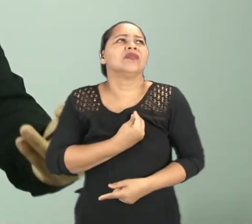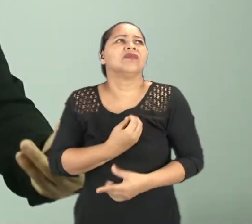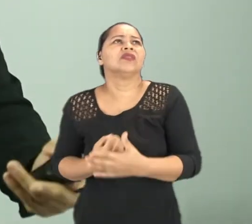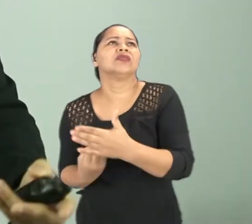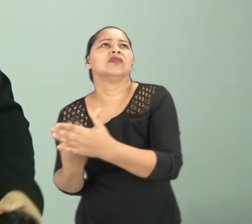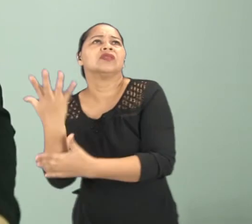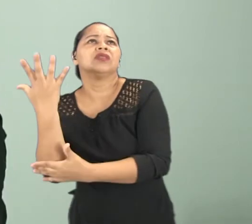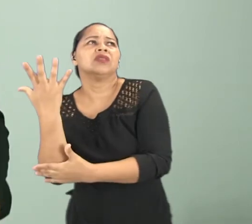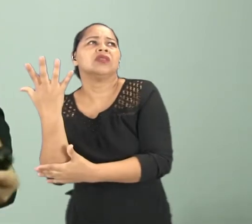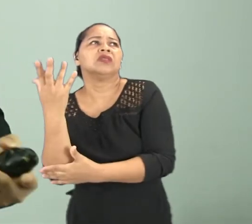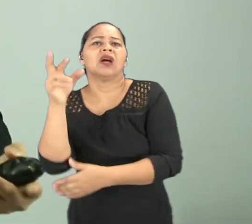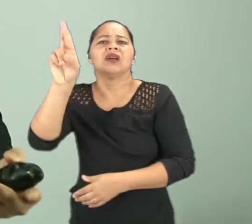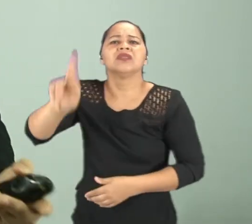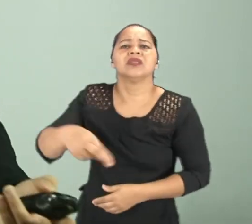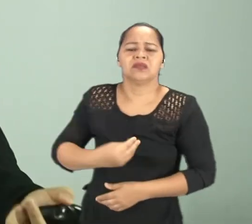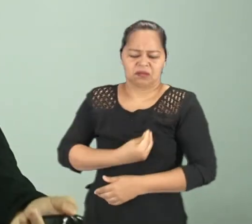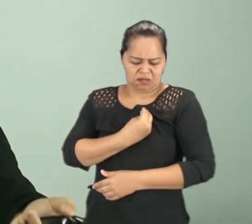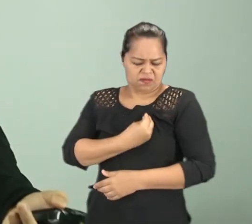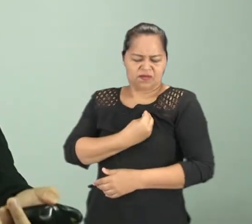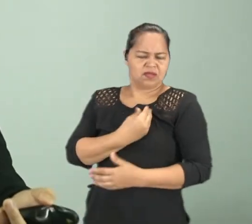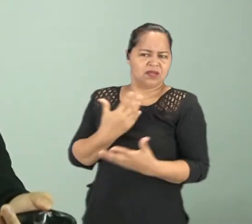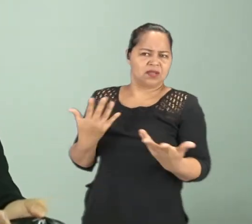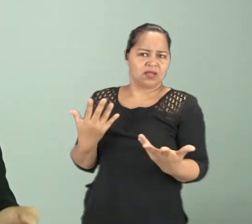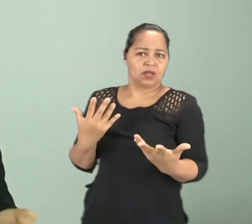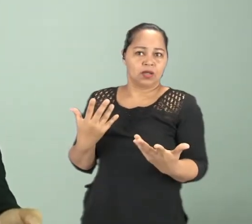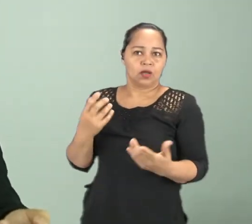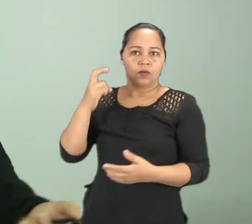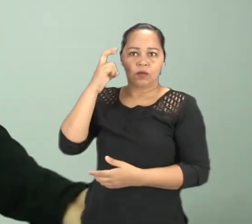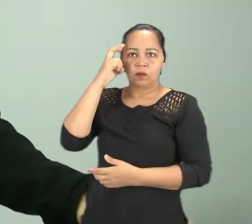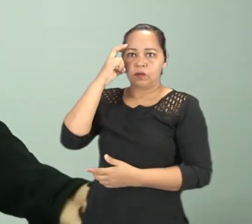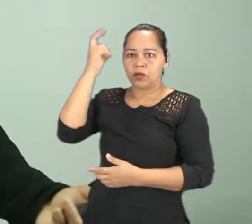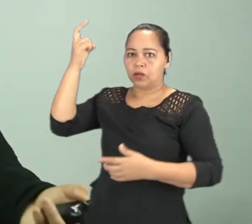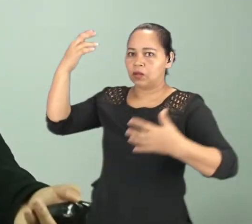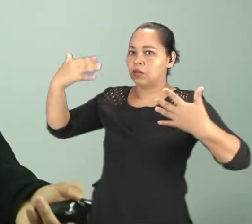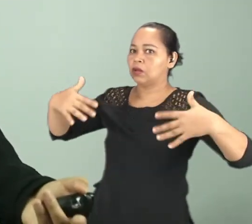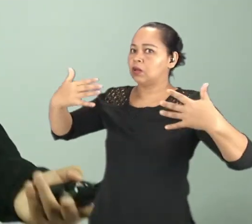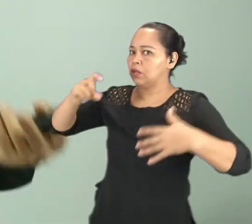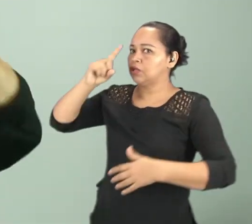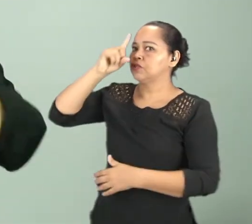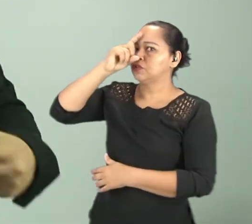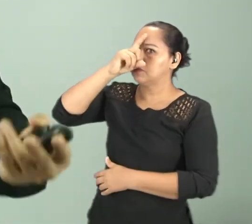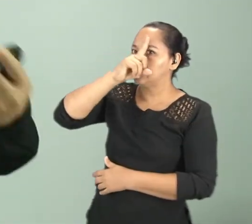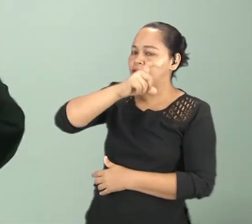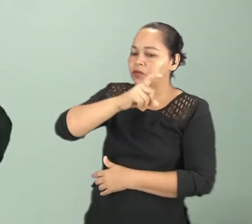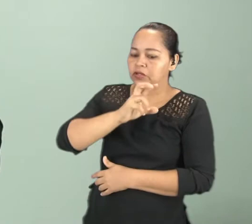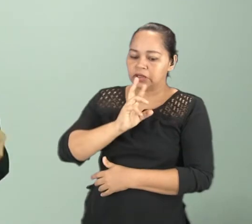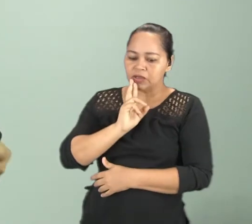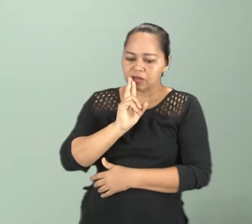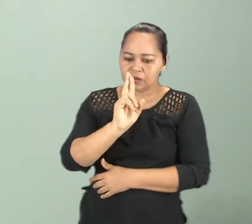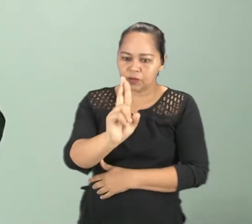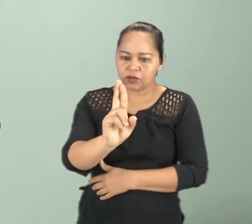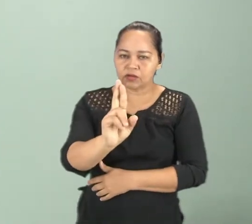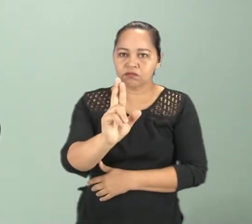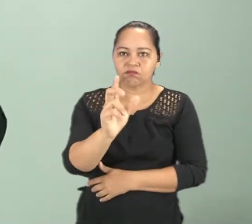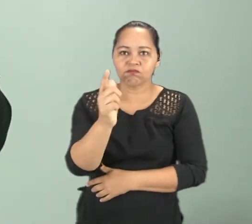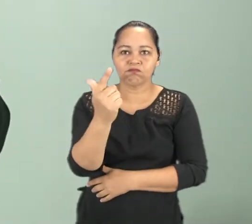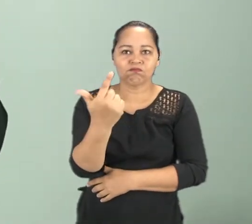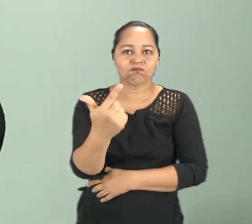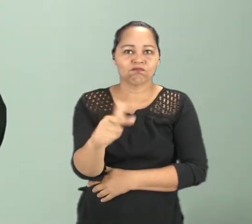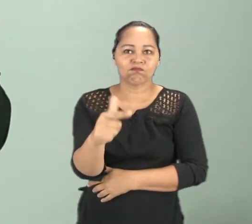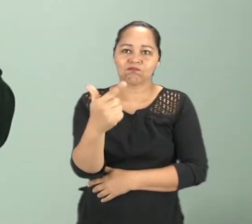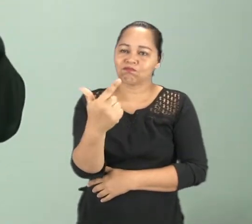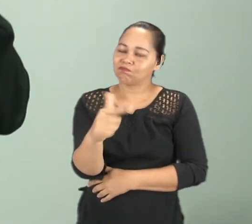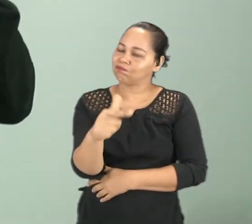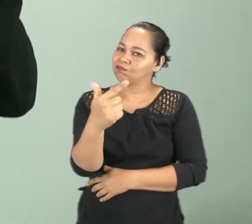razão de estarmos vivendo? As respostas são sempre transcendentes, porque são perguntas difíceis que o ser humano ainda não conseguiu